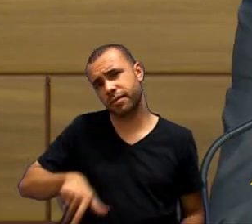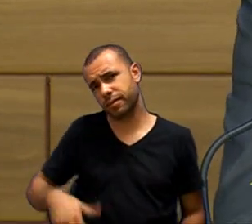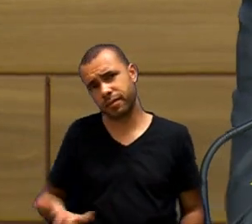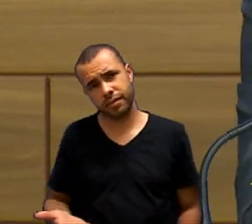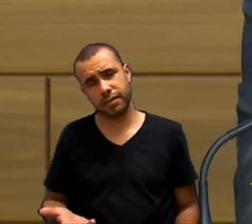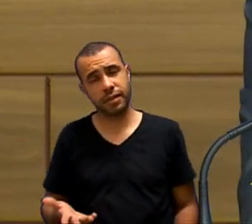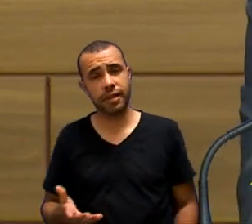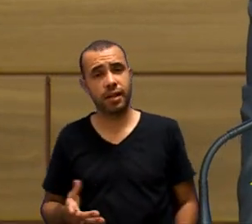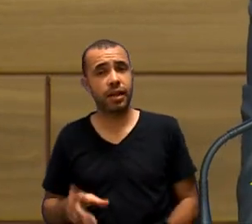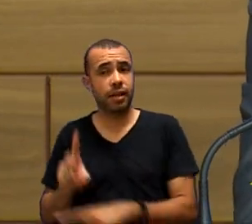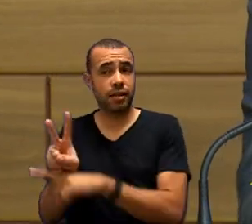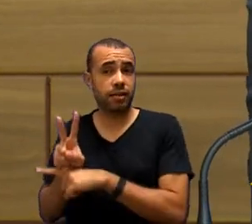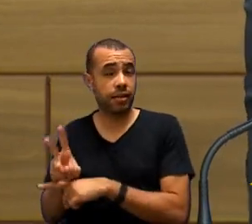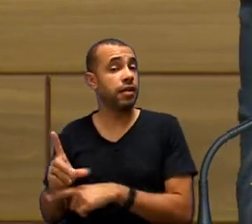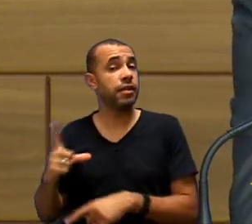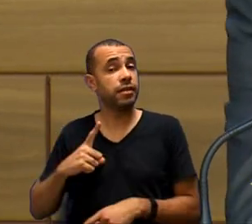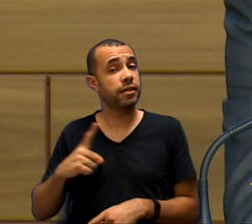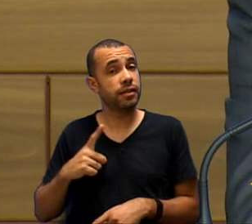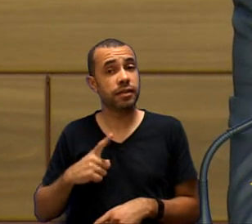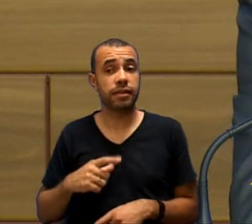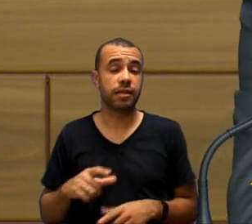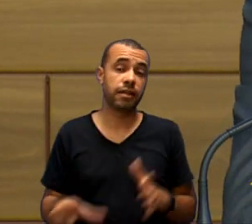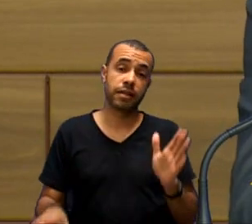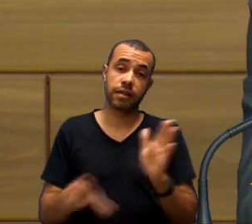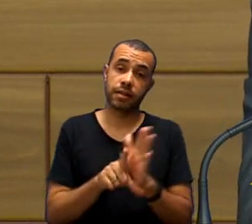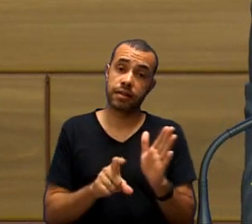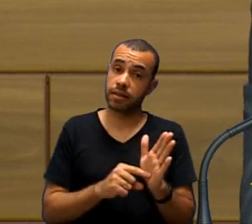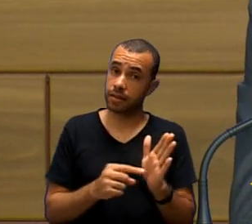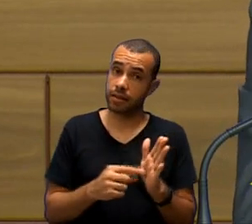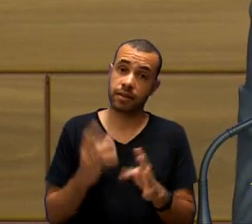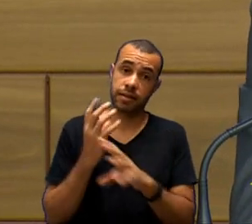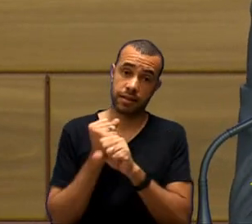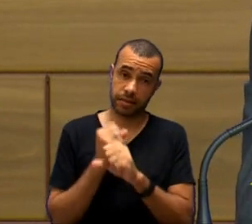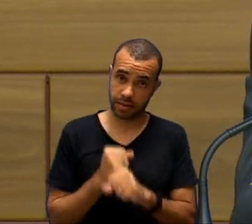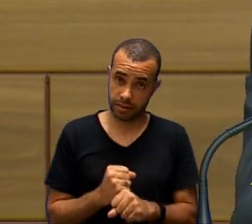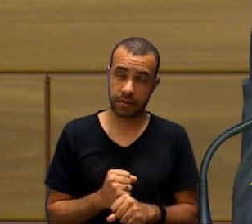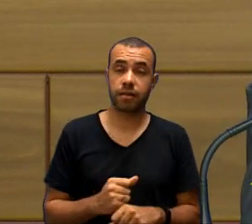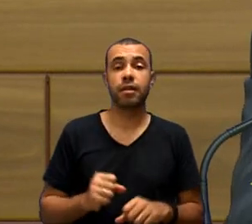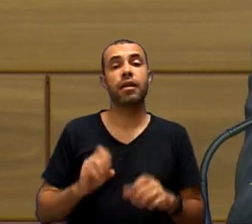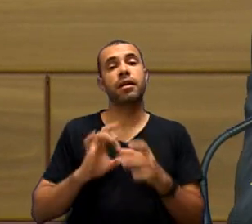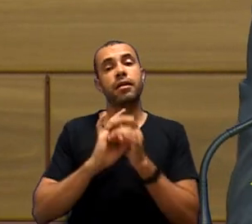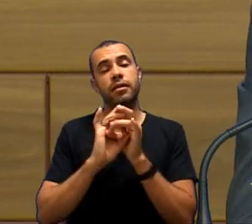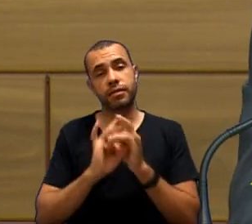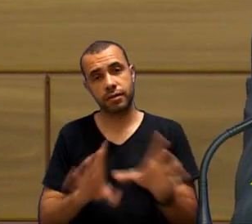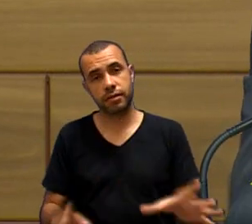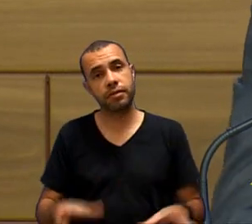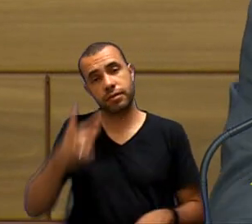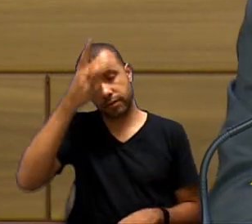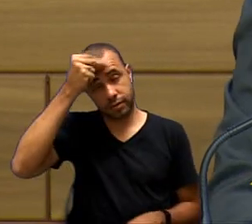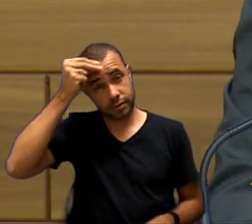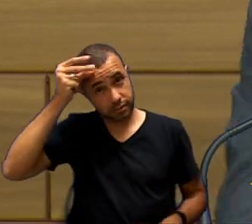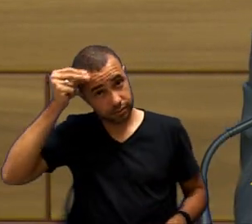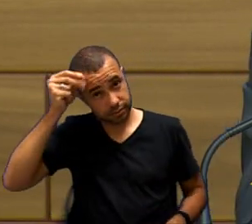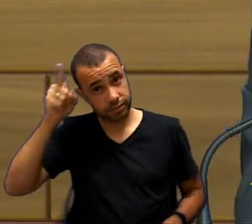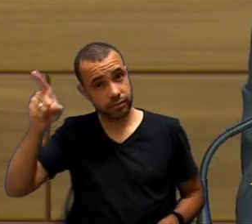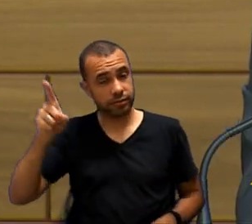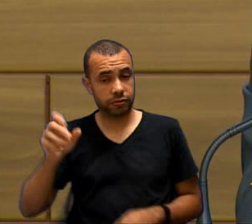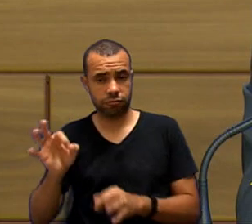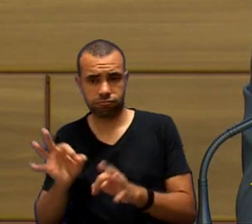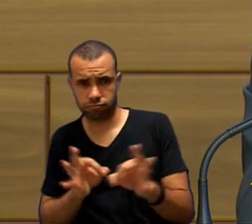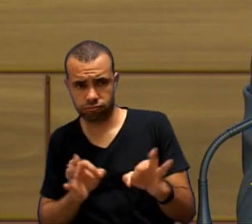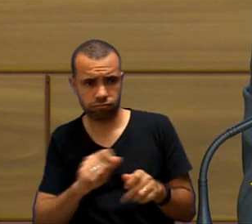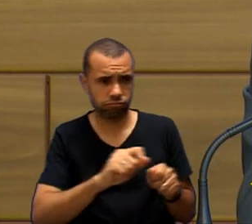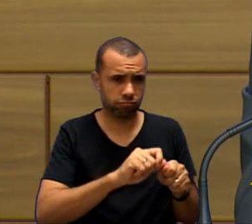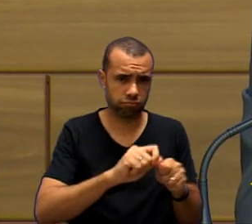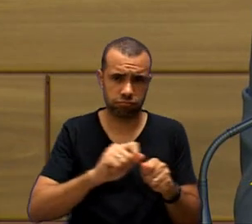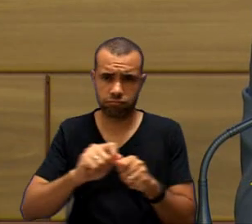aprovado pelo Legislativo, né, que é a lei orçamentária, autorizada para o Executivo realizar